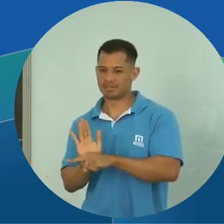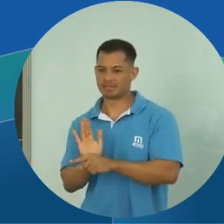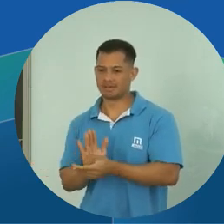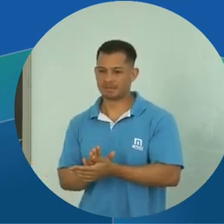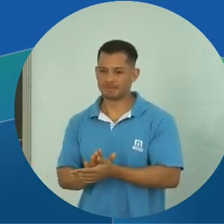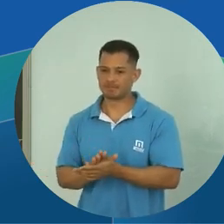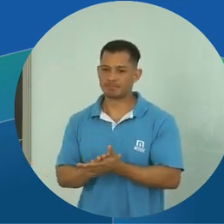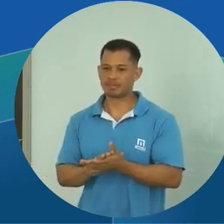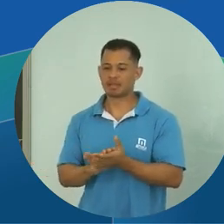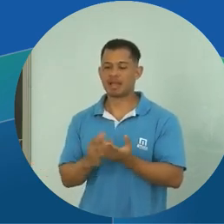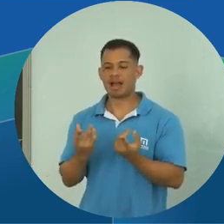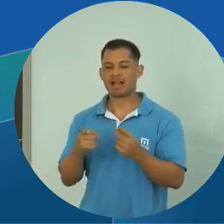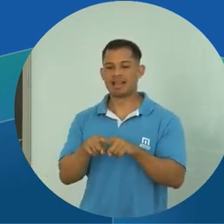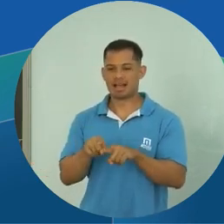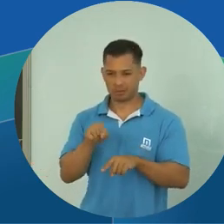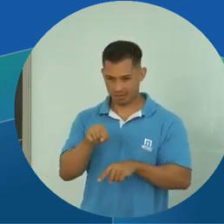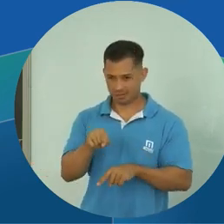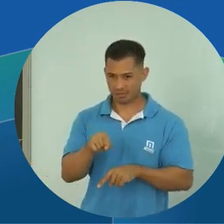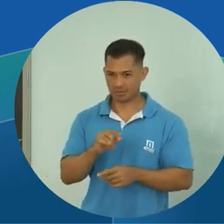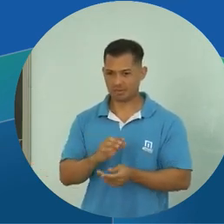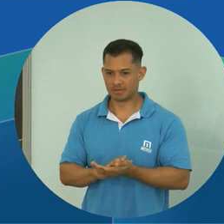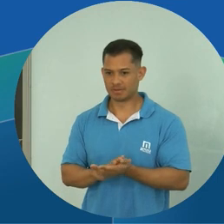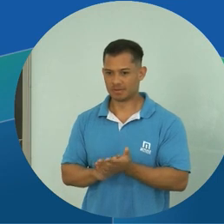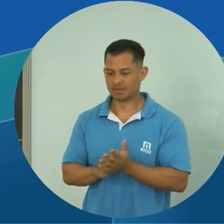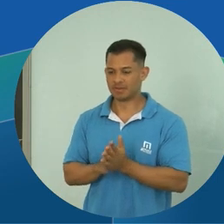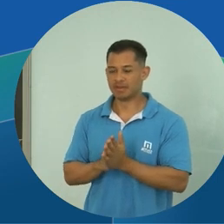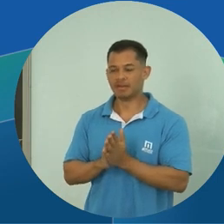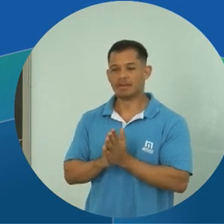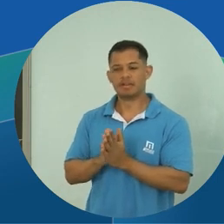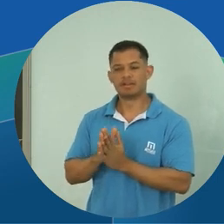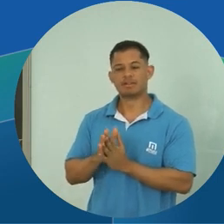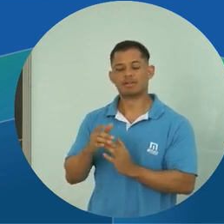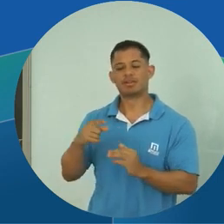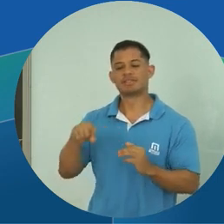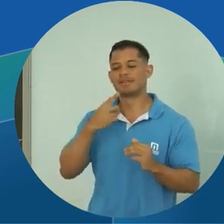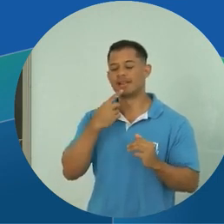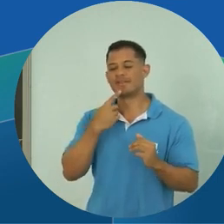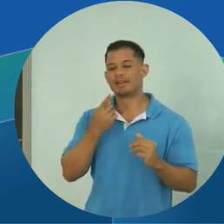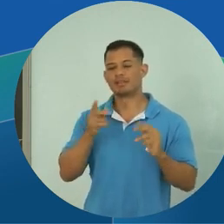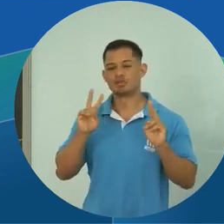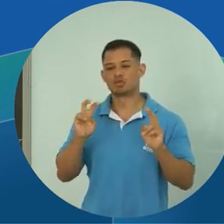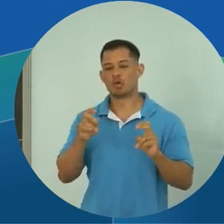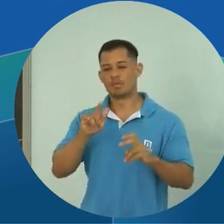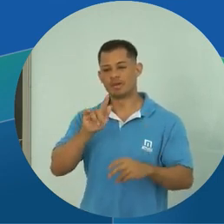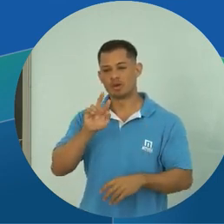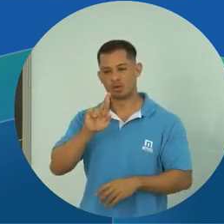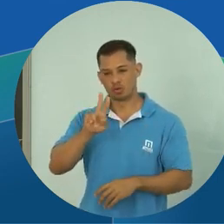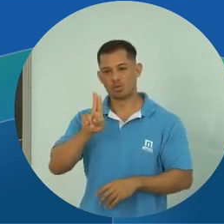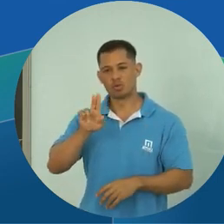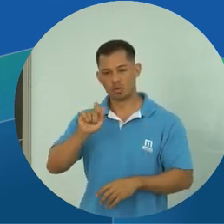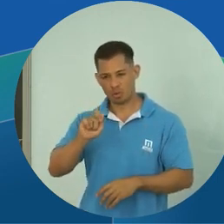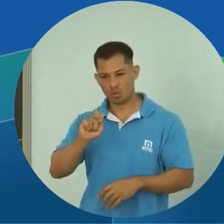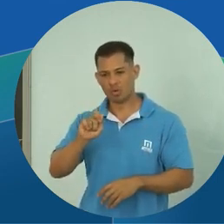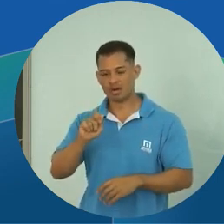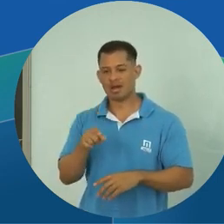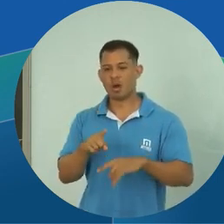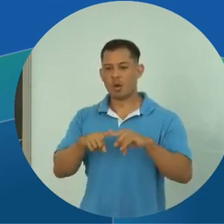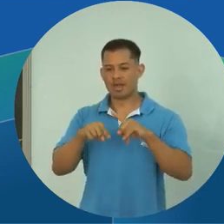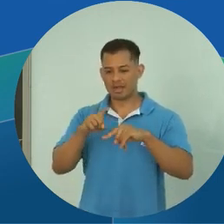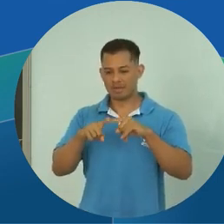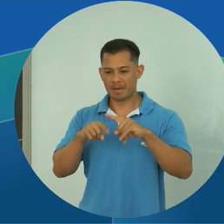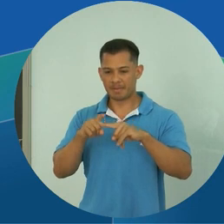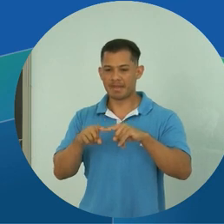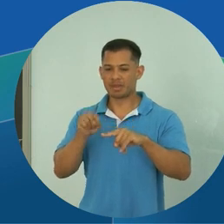Aliado a isso também, até quando se fala em grua, o que está para cima, o equipamento em si, é a parte